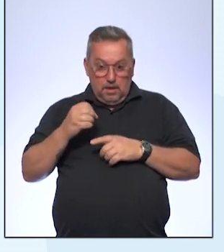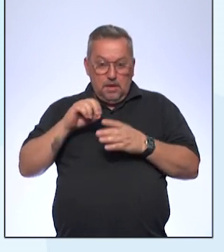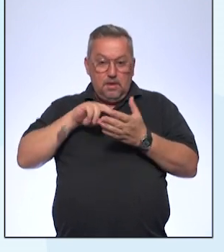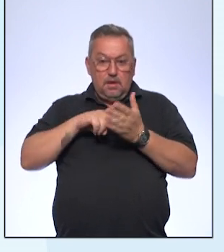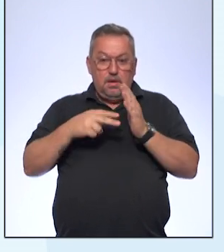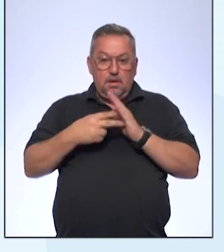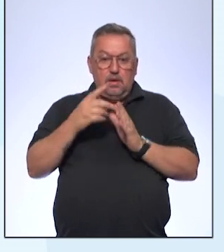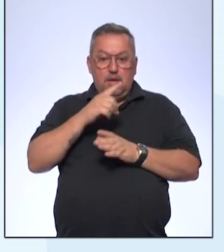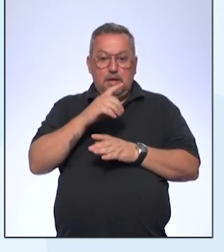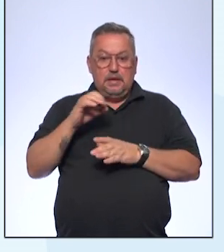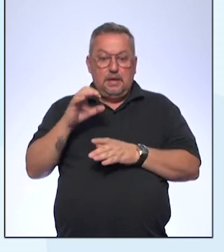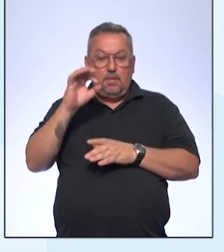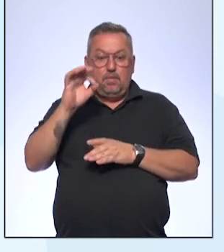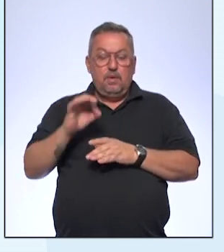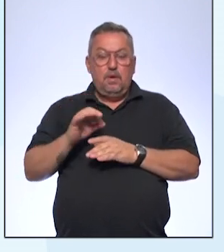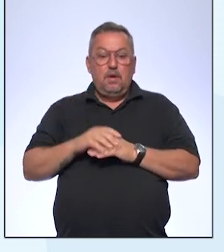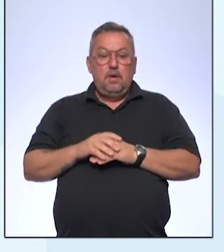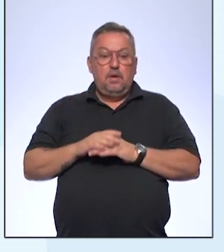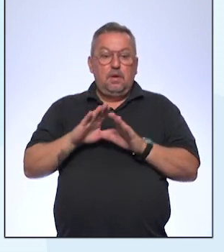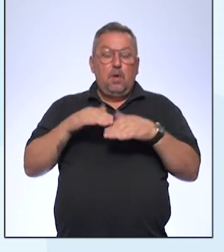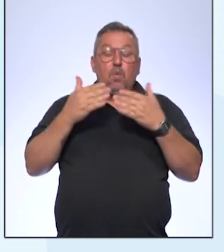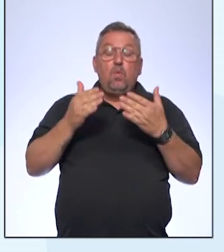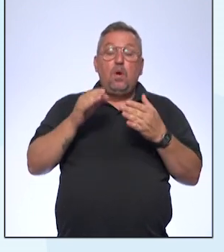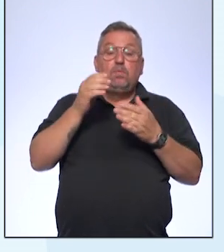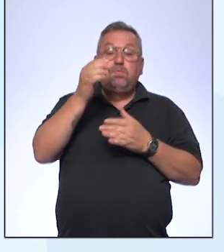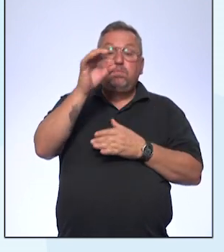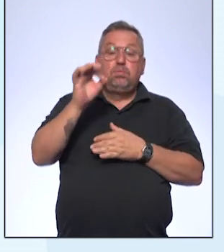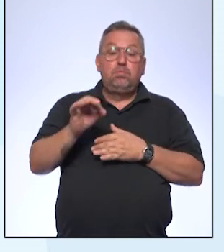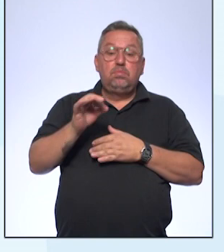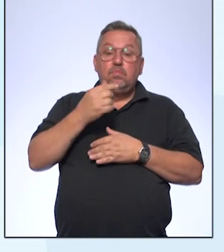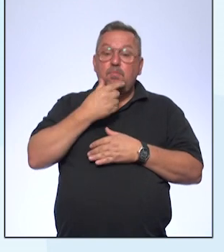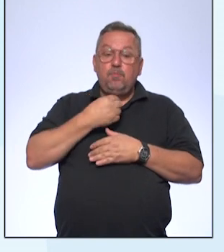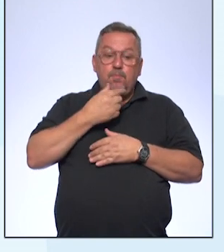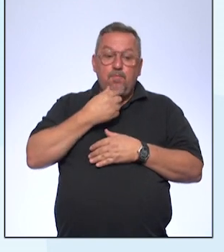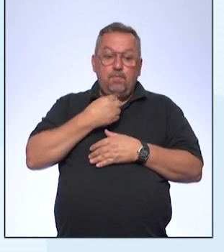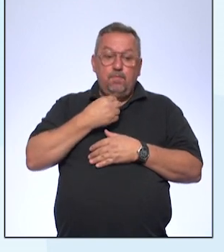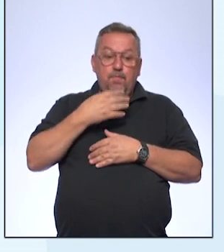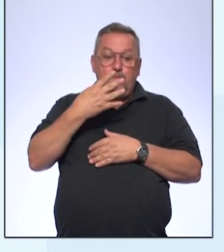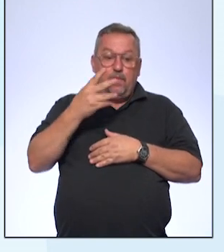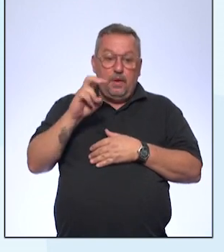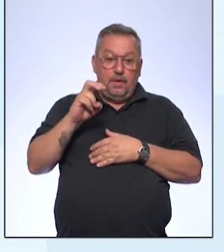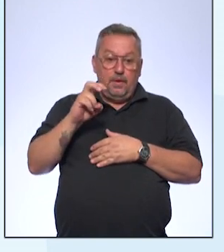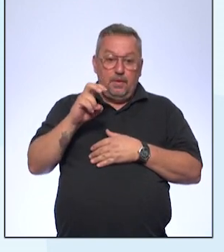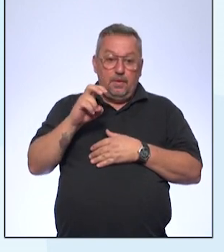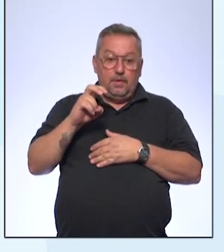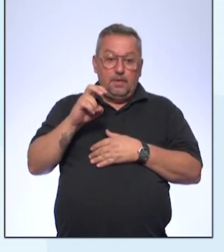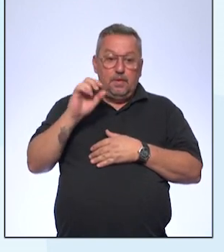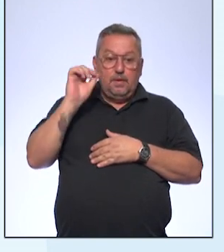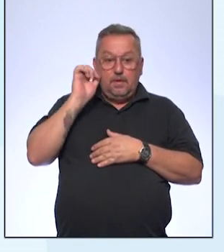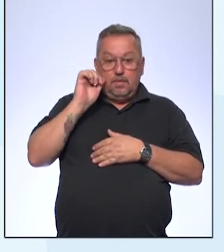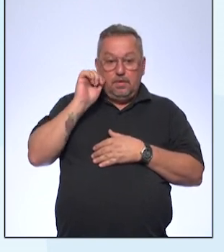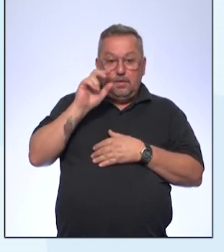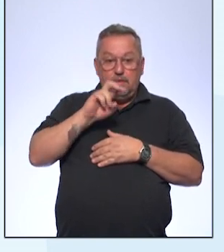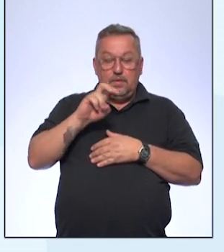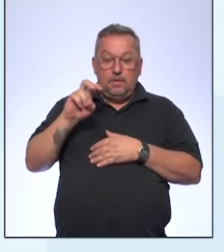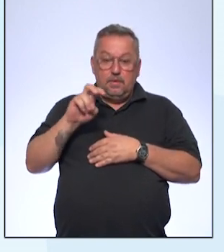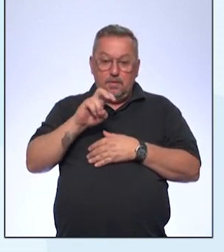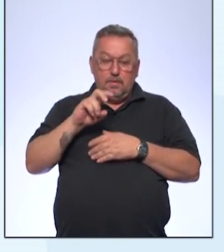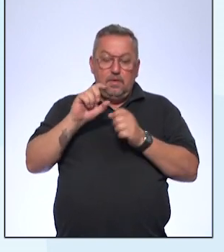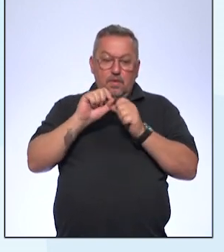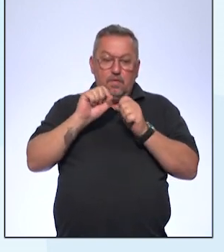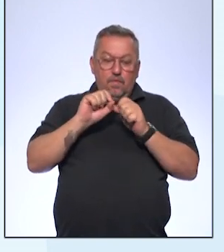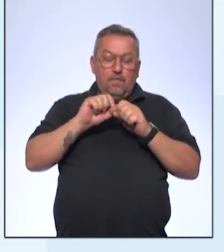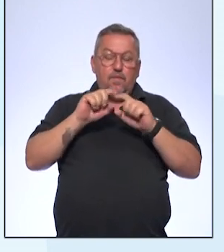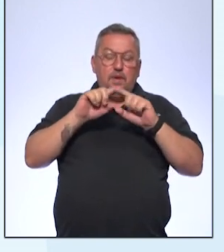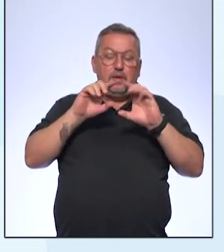porcentagem de cada um deles, né? Então, os meninos correspondem a 45 e as meninas 55 e eu construí esse